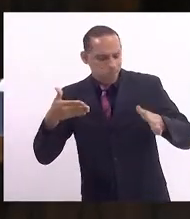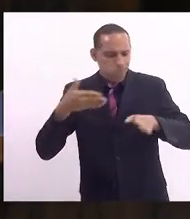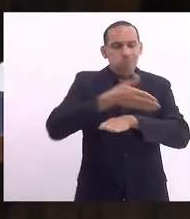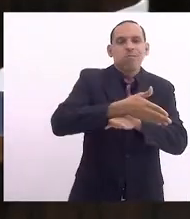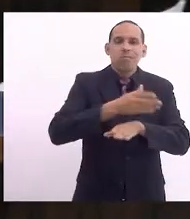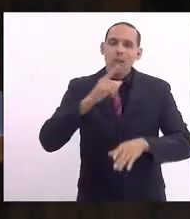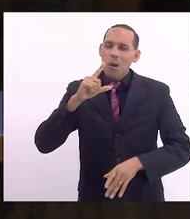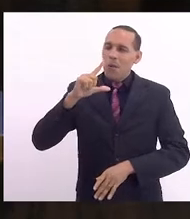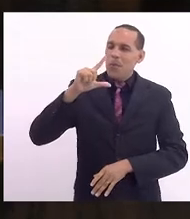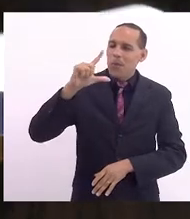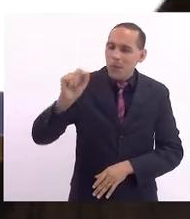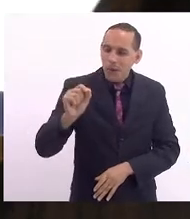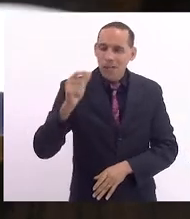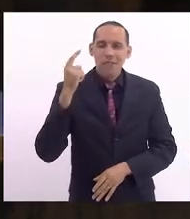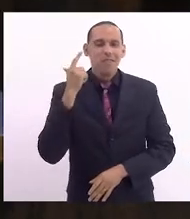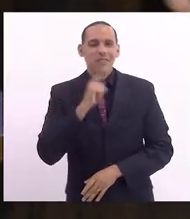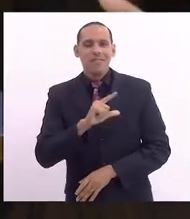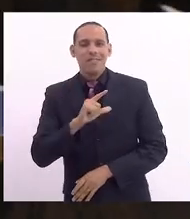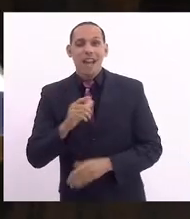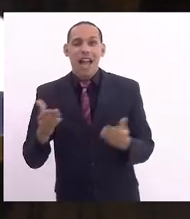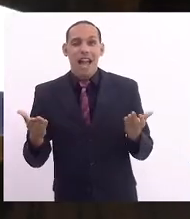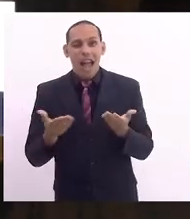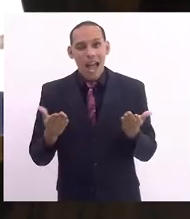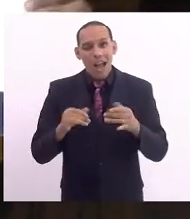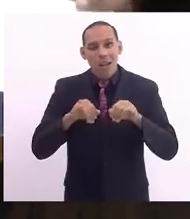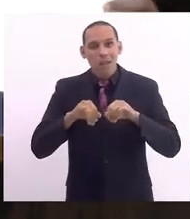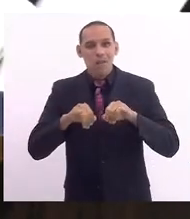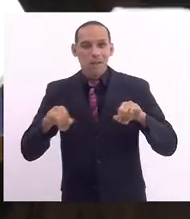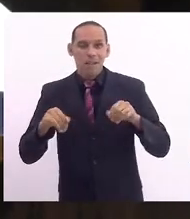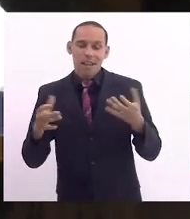além. E aí eu queria anunciar, após a fala da minha